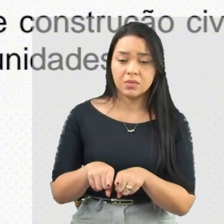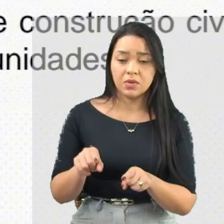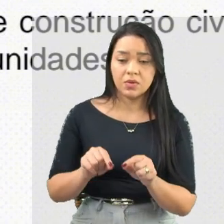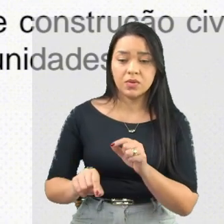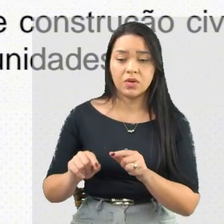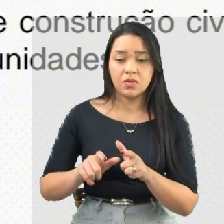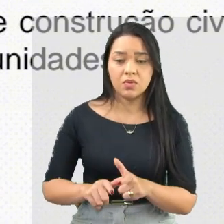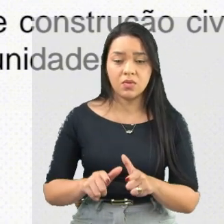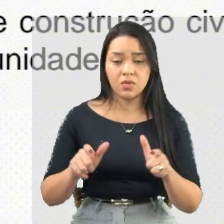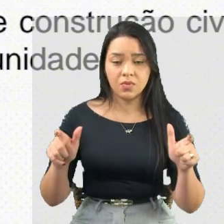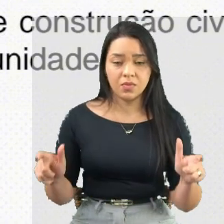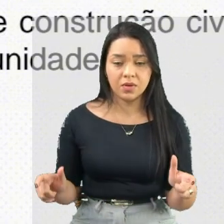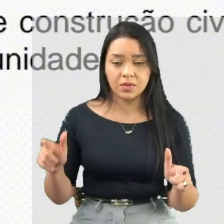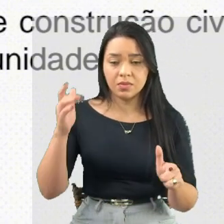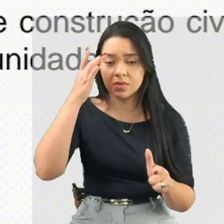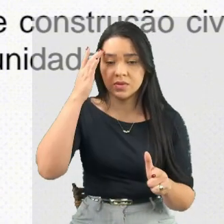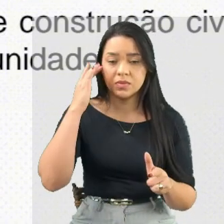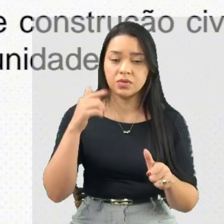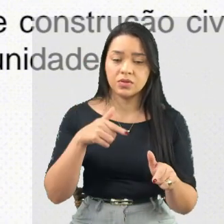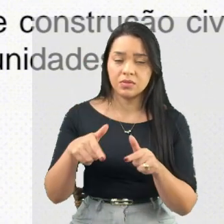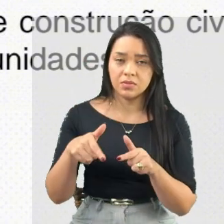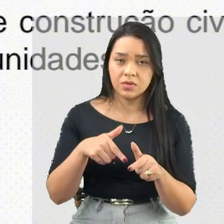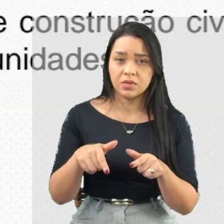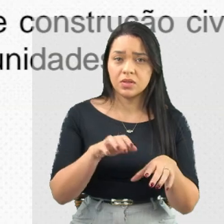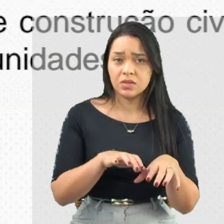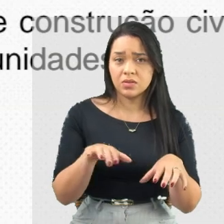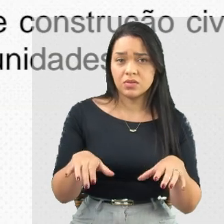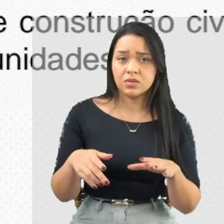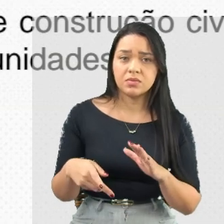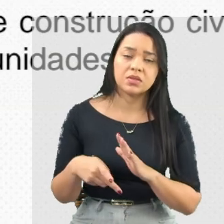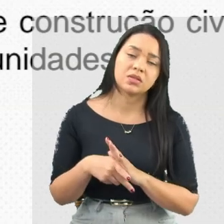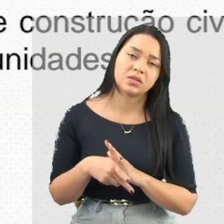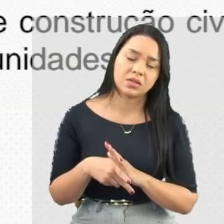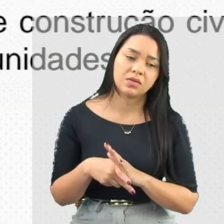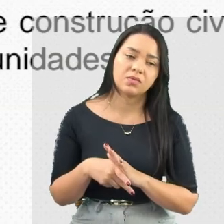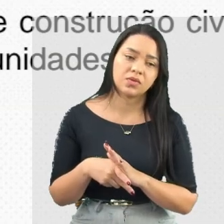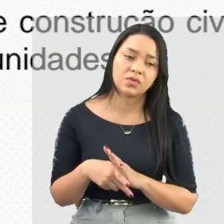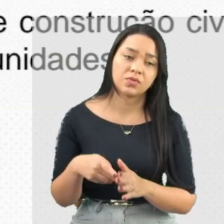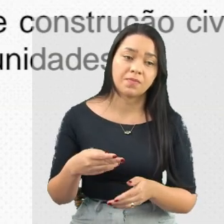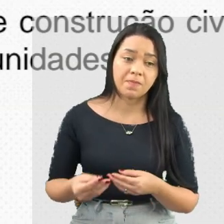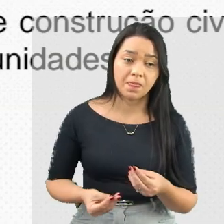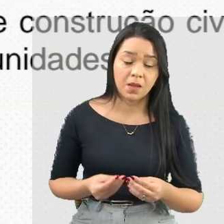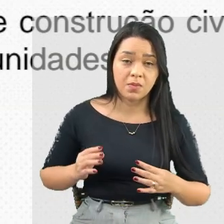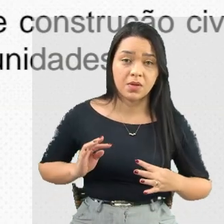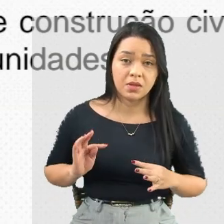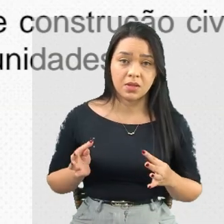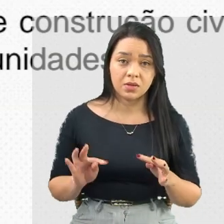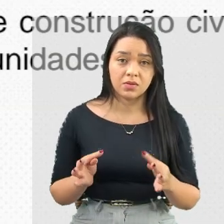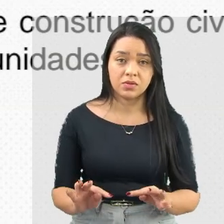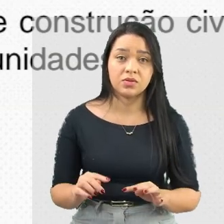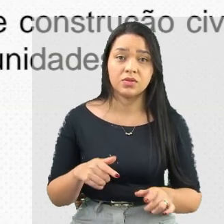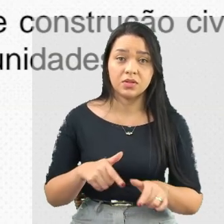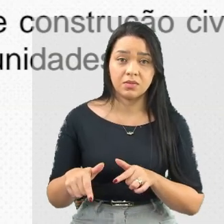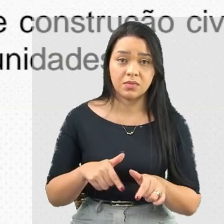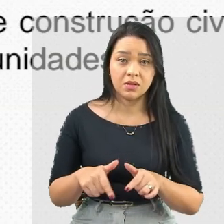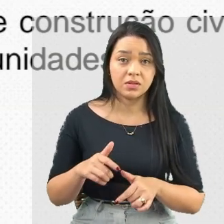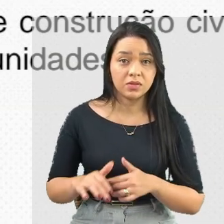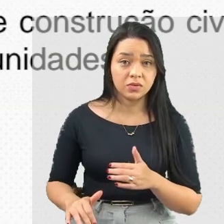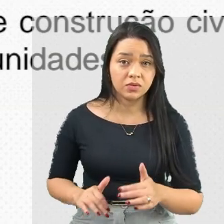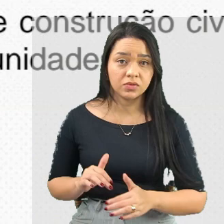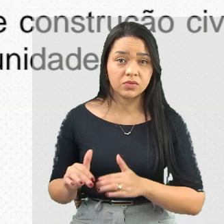aumento na demanda por trabalhadores em setores específicos, como tecnologia, serviços e construção